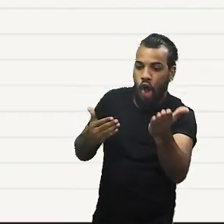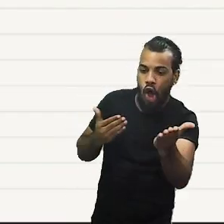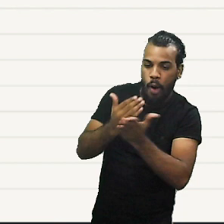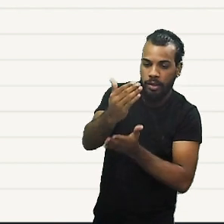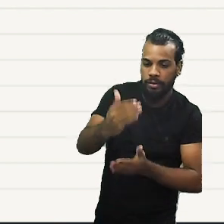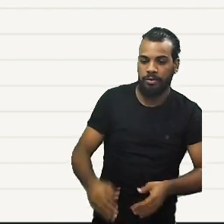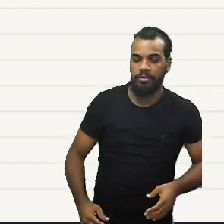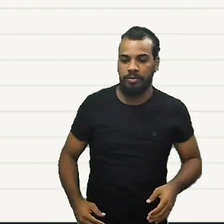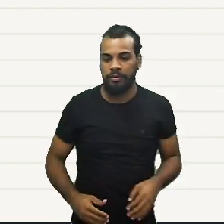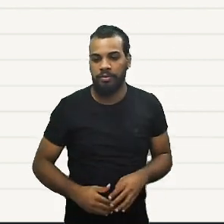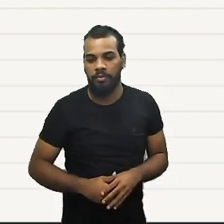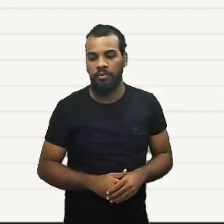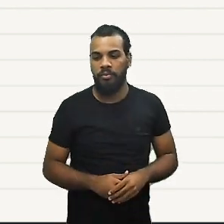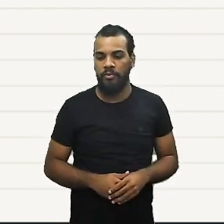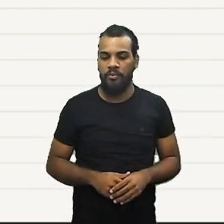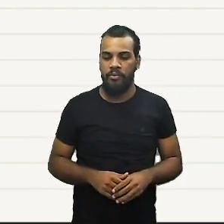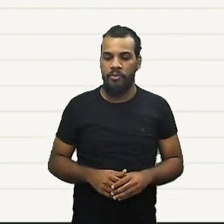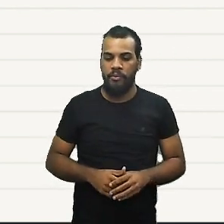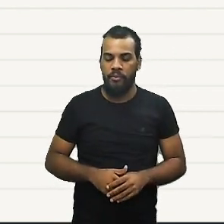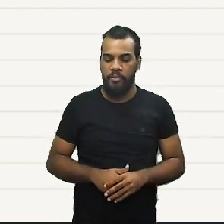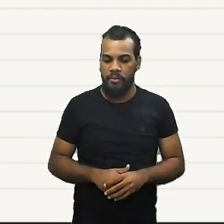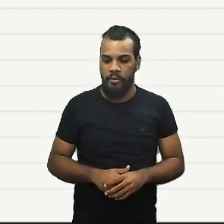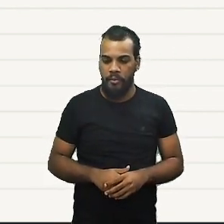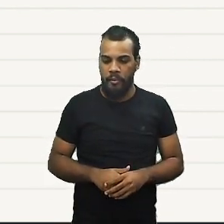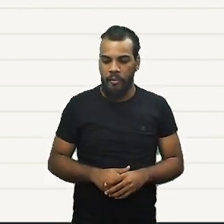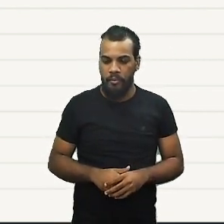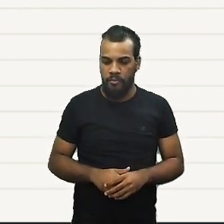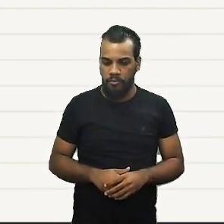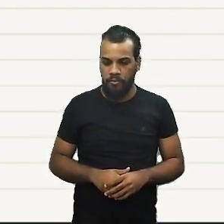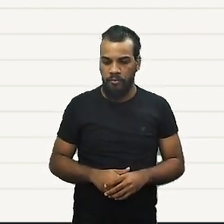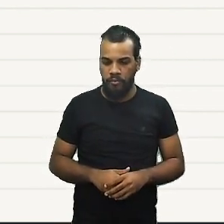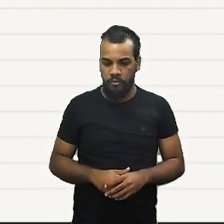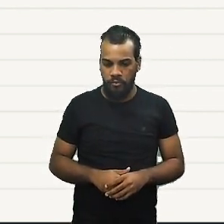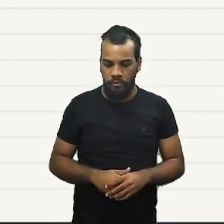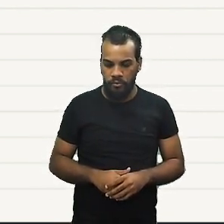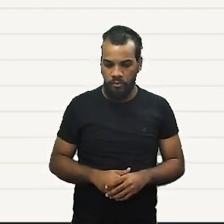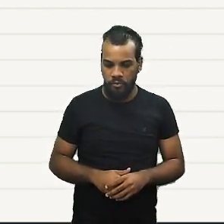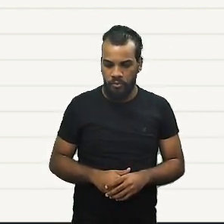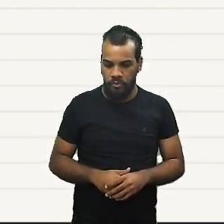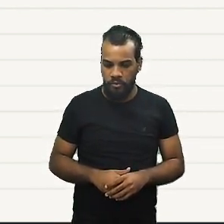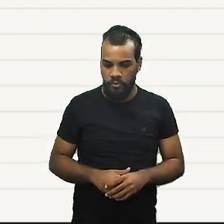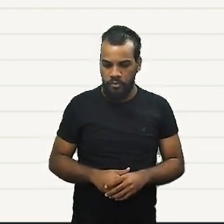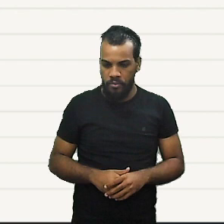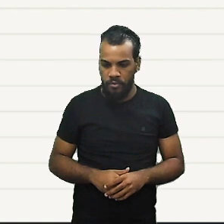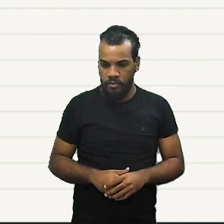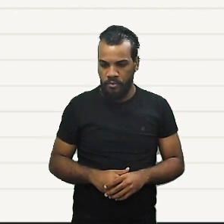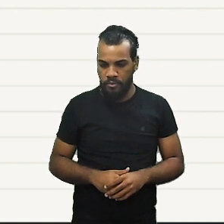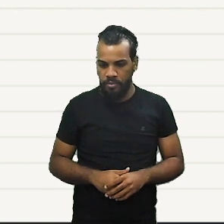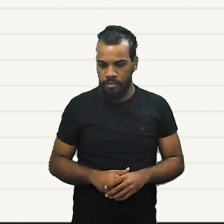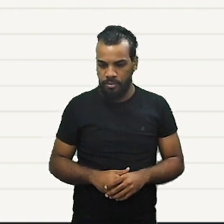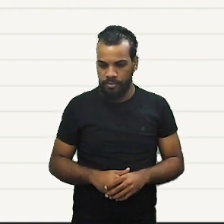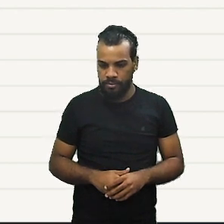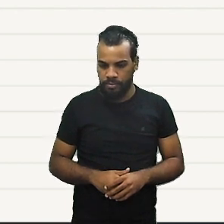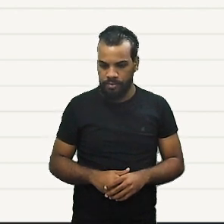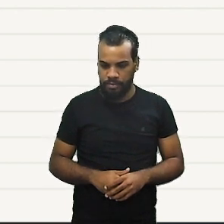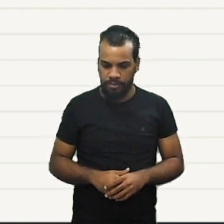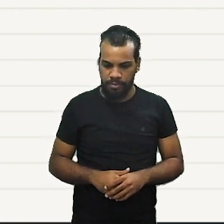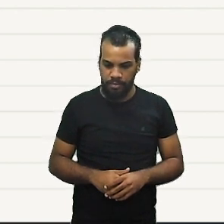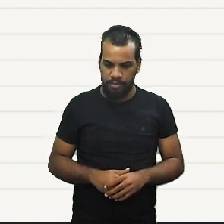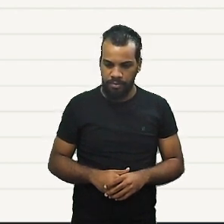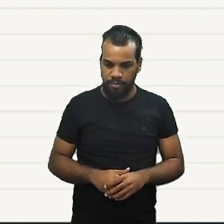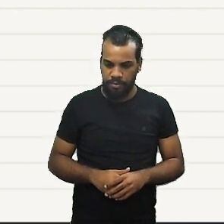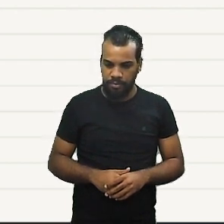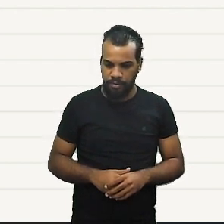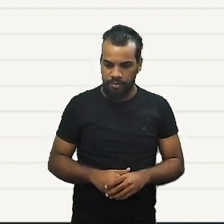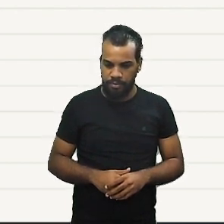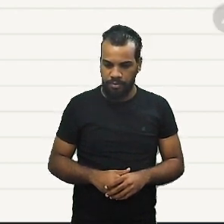favor, que surgiu, ó, foi a partir daí que começou a surgir o segundo grupo de ser vivo, ó,